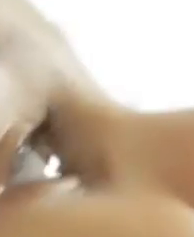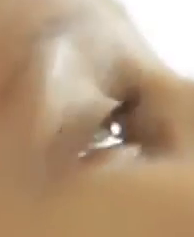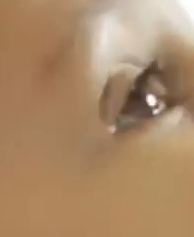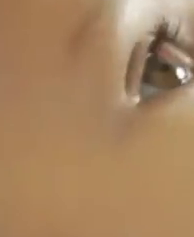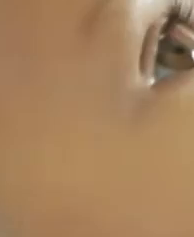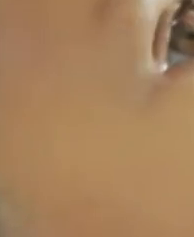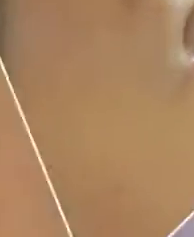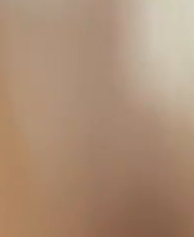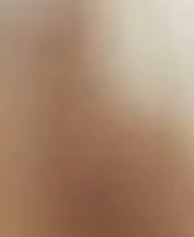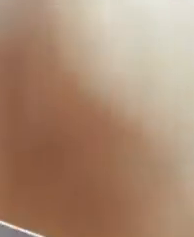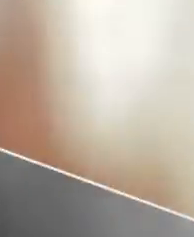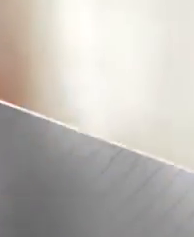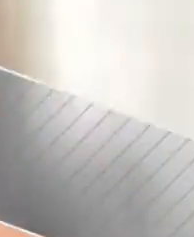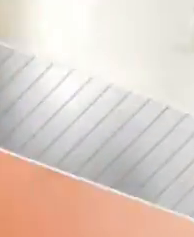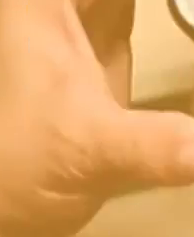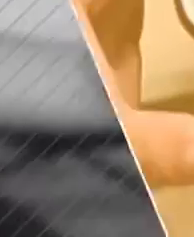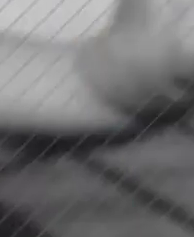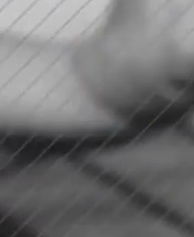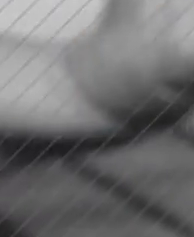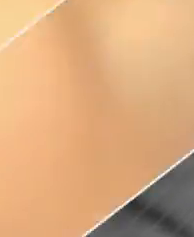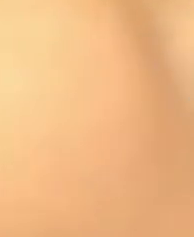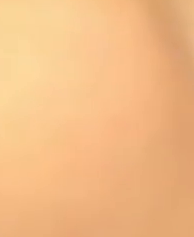o time